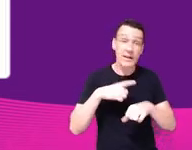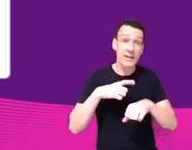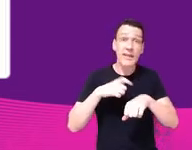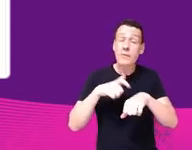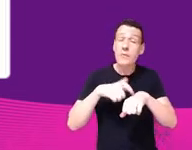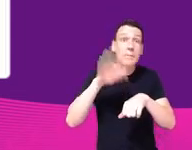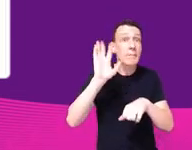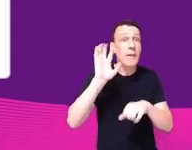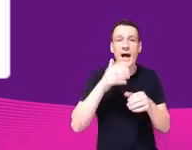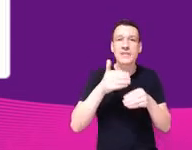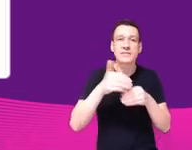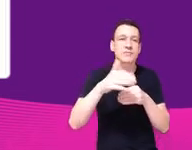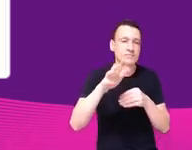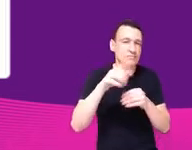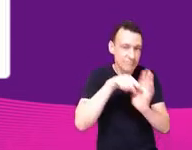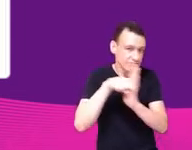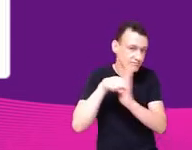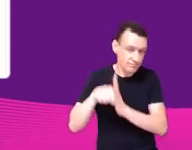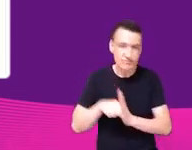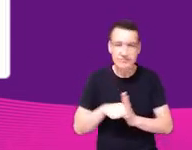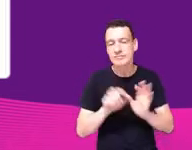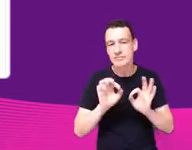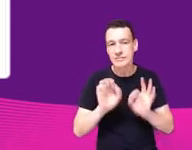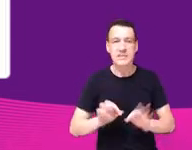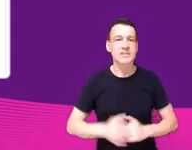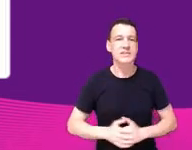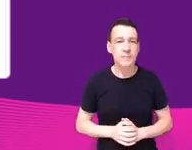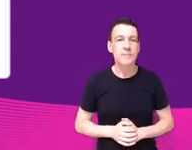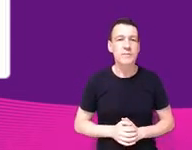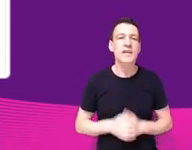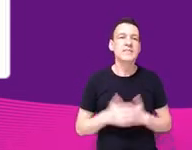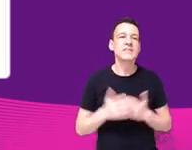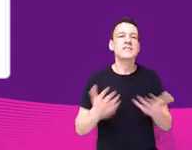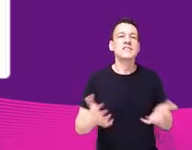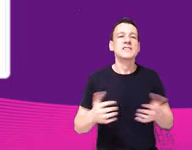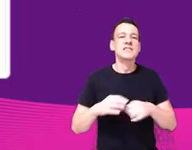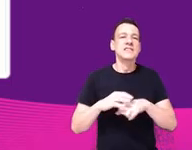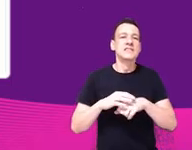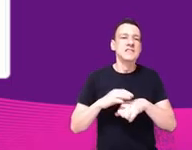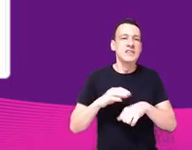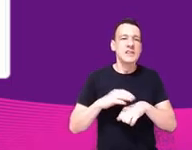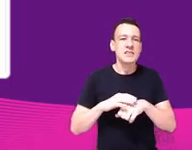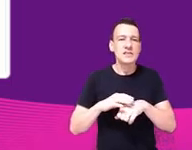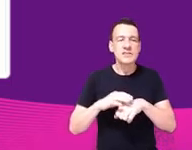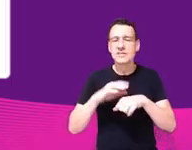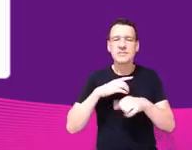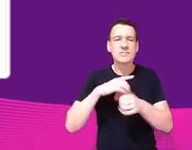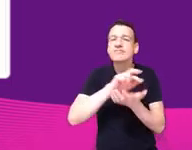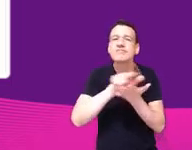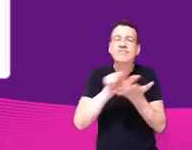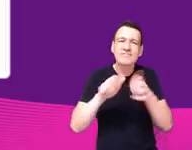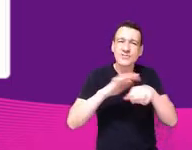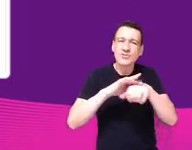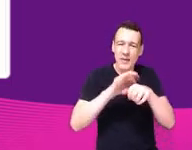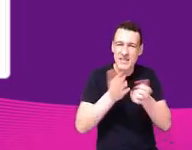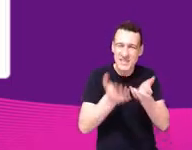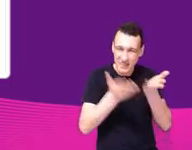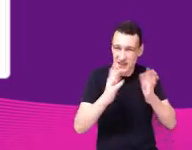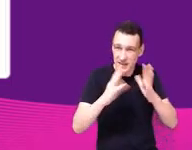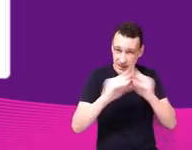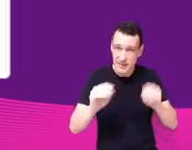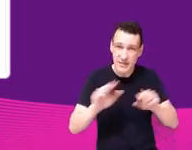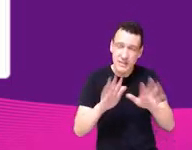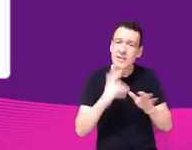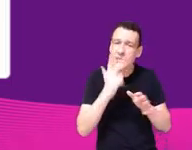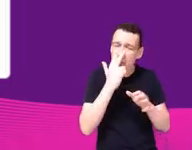observação. Rejeições agudas tratadas, evidentemente, elas são menos esperadas nos HLA idênticos e são muito parecidas